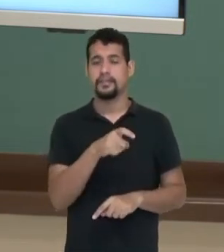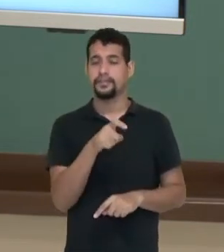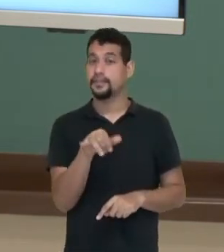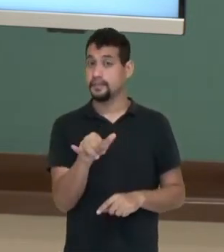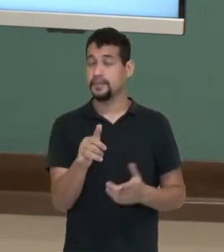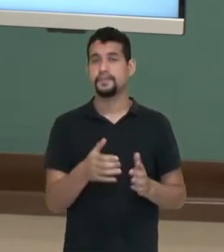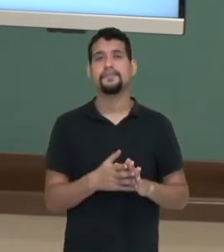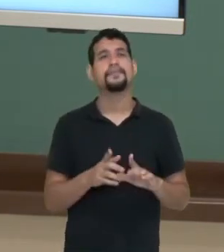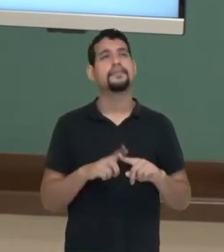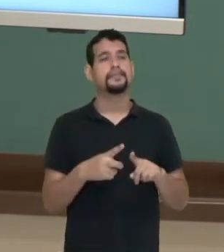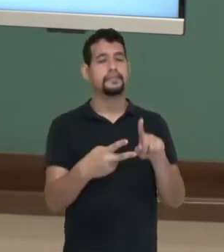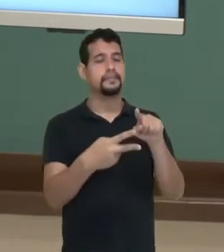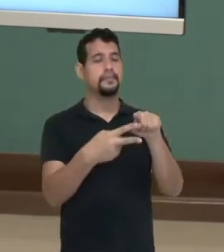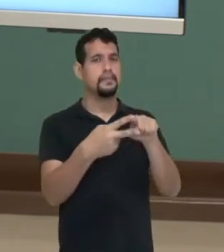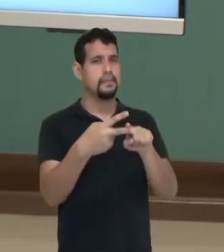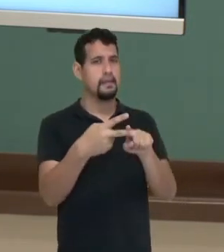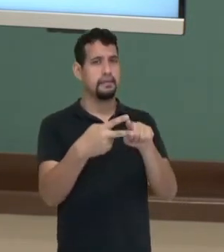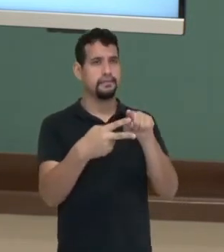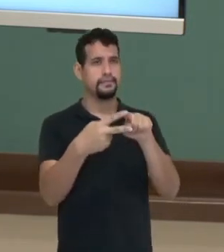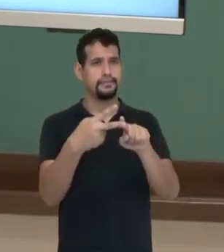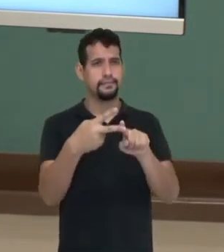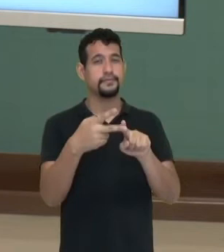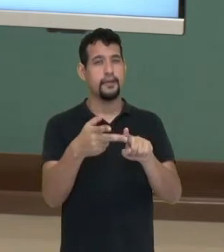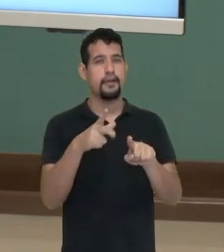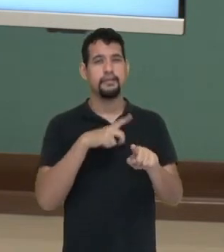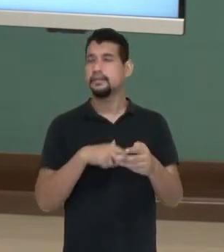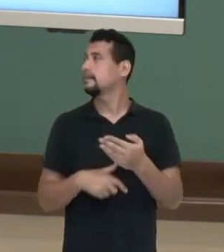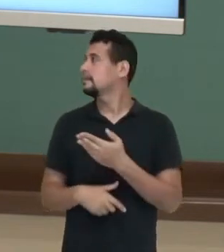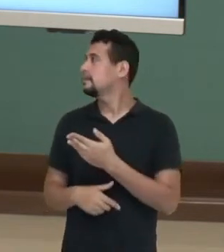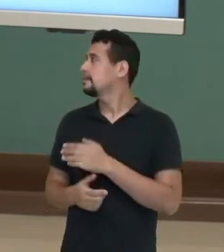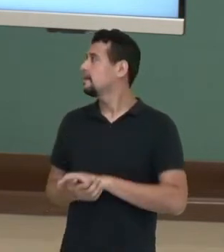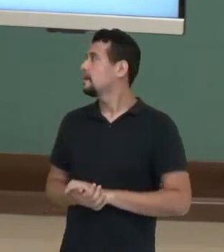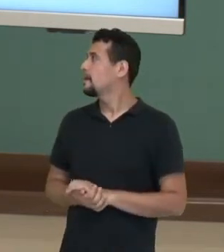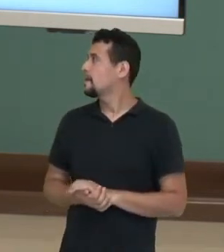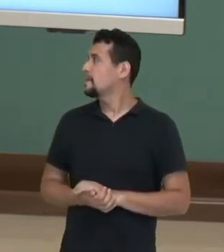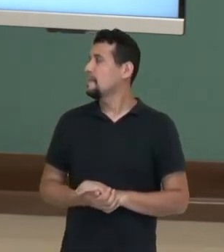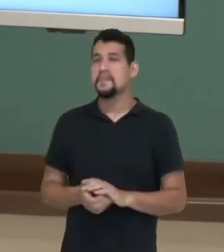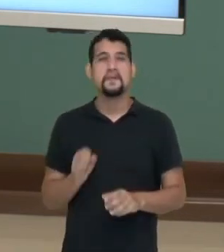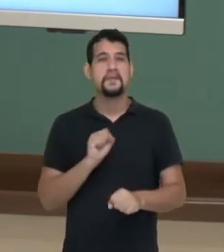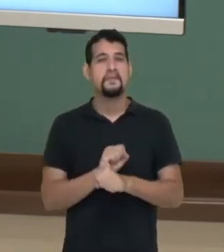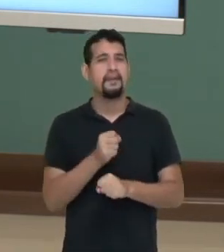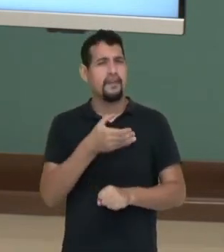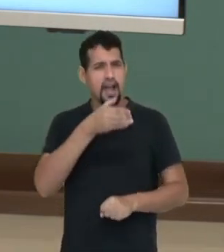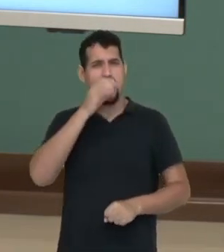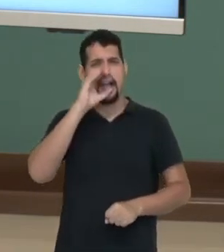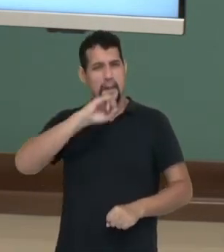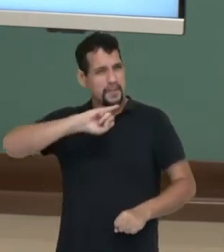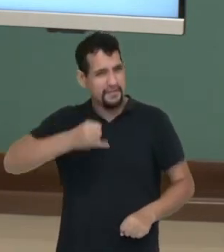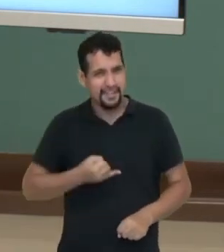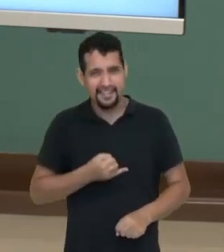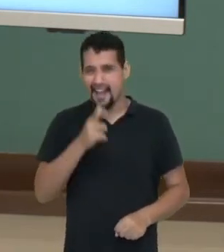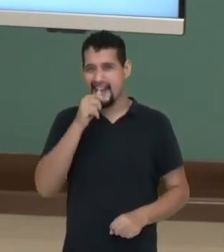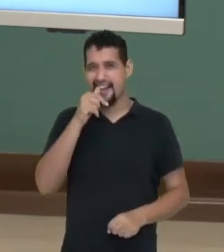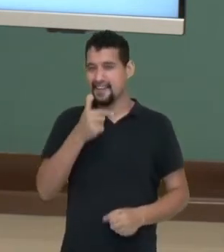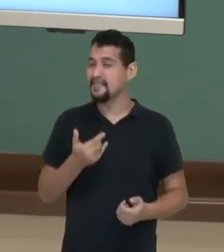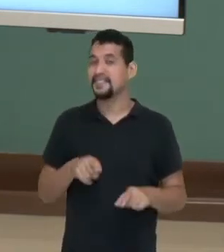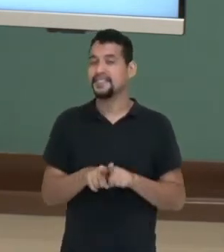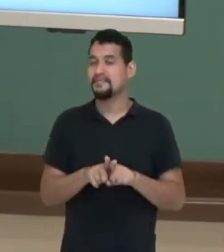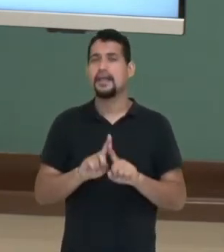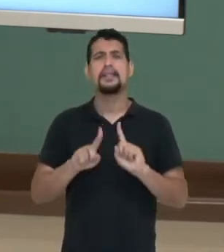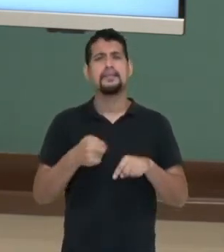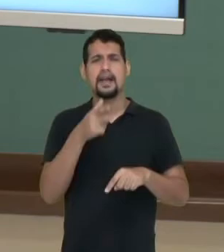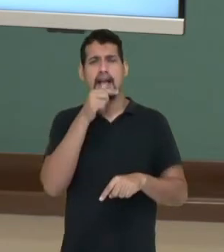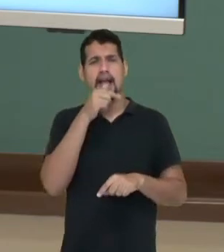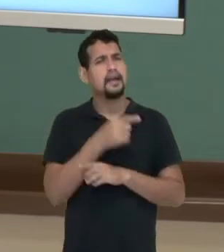Beleza. 2. Ó que cedo que já deu, né? Olha aí, quando eu der uma pausa, agora você vai tomar água também. Colocando um copo d'água em